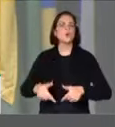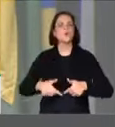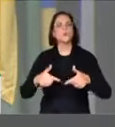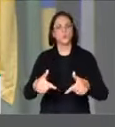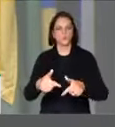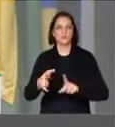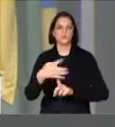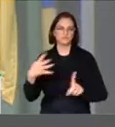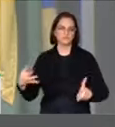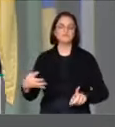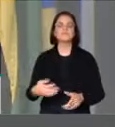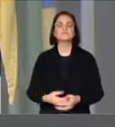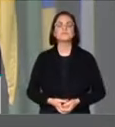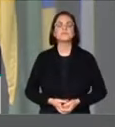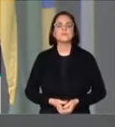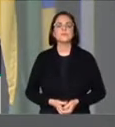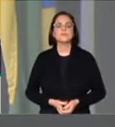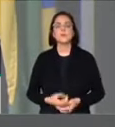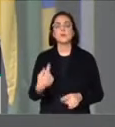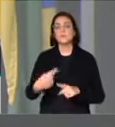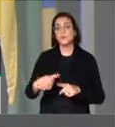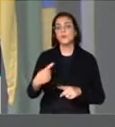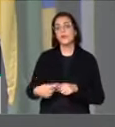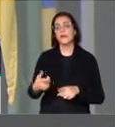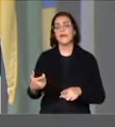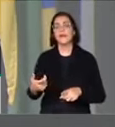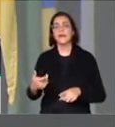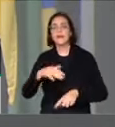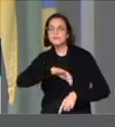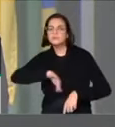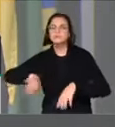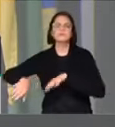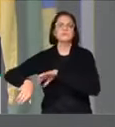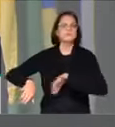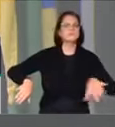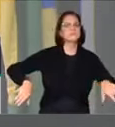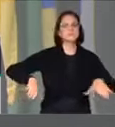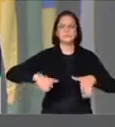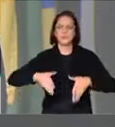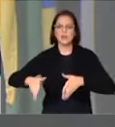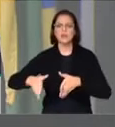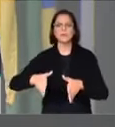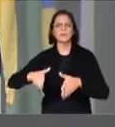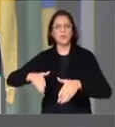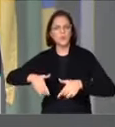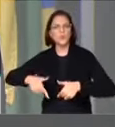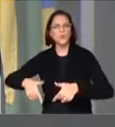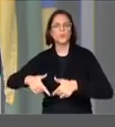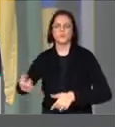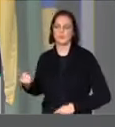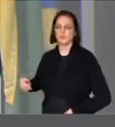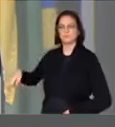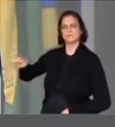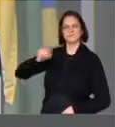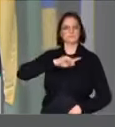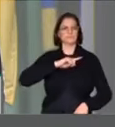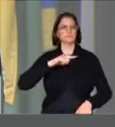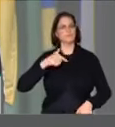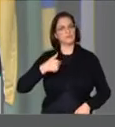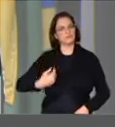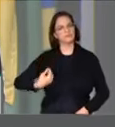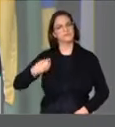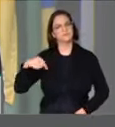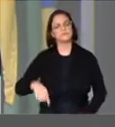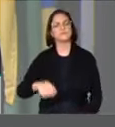LGBTI+, que abriram os caminhos para que hoje eu pudesse estar aqui como um